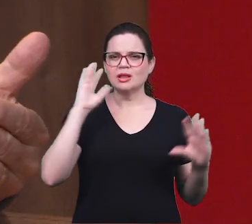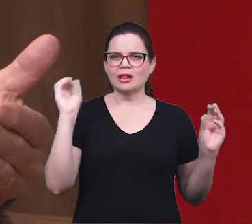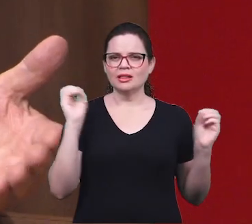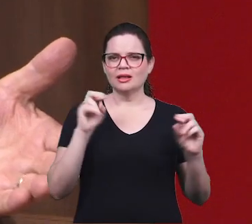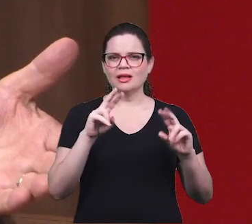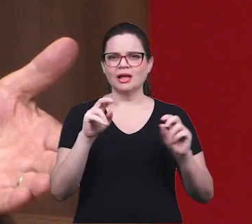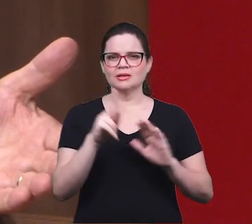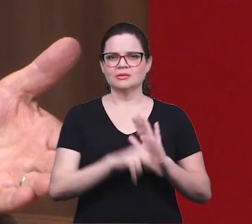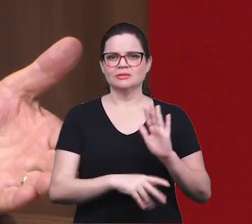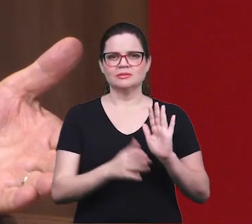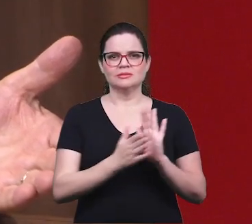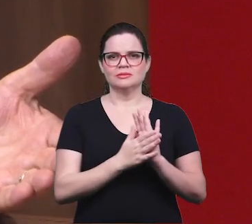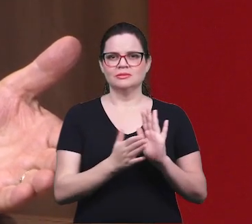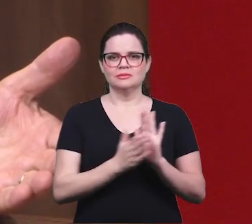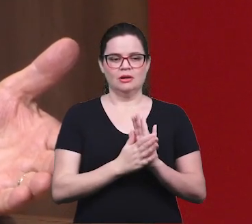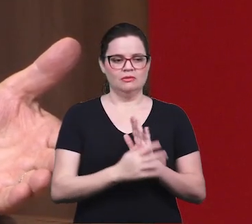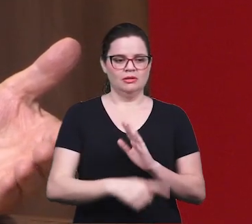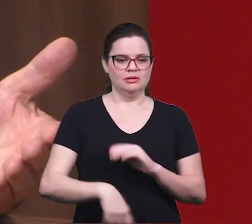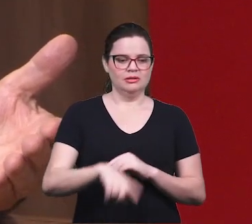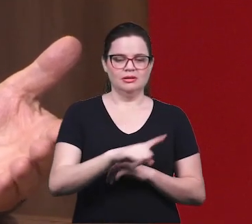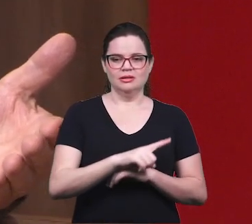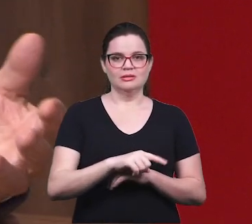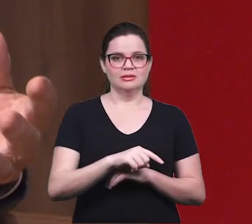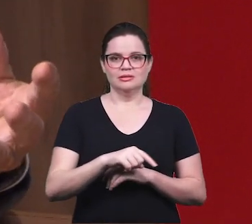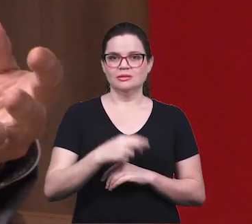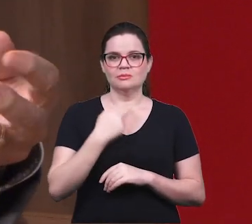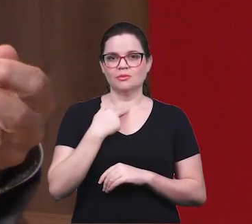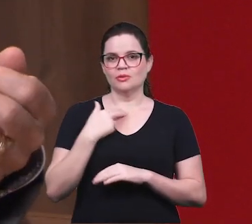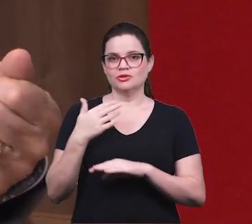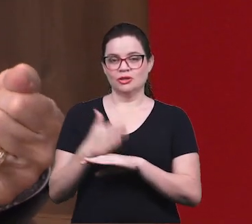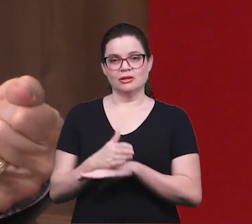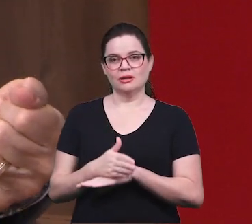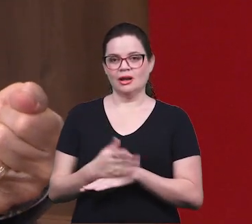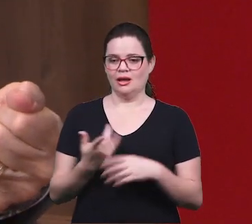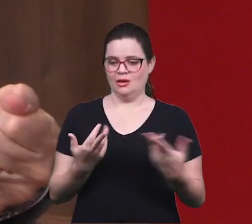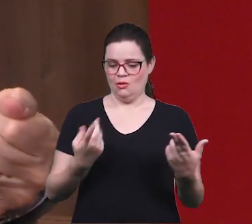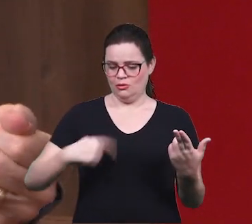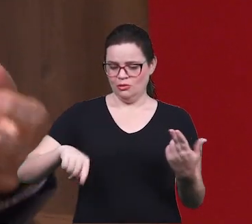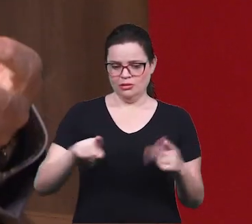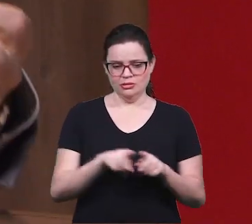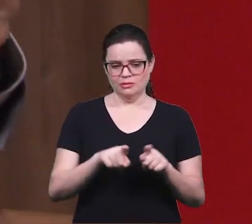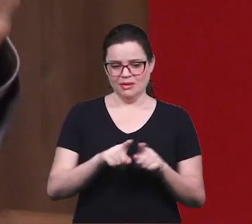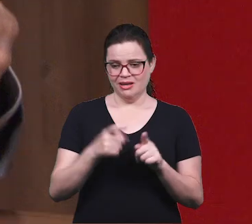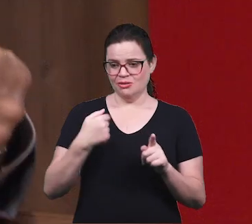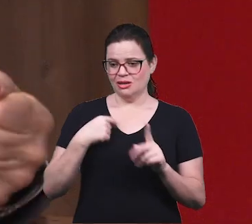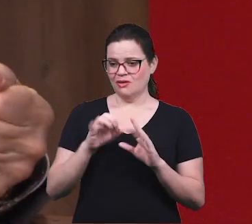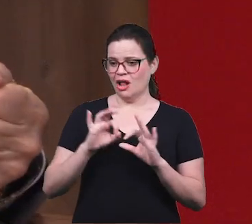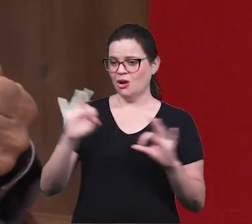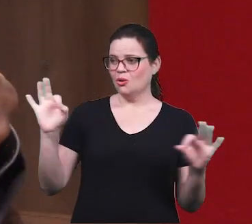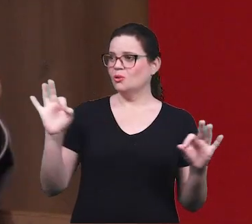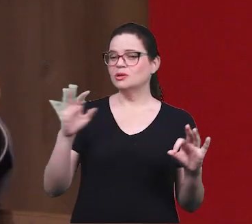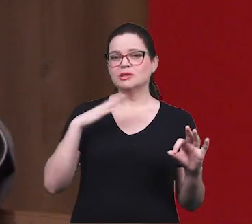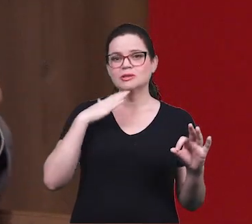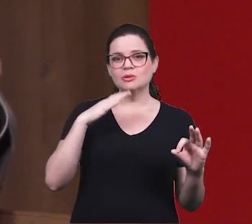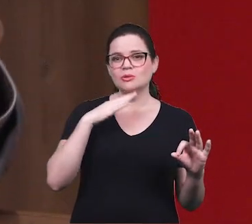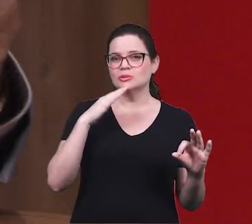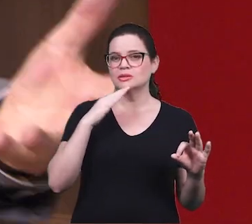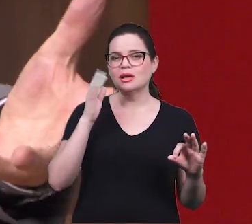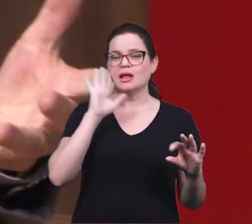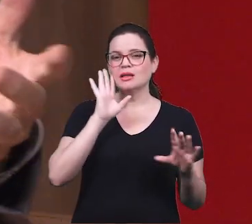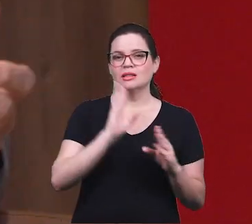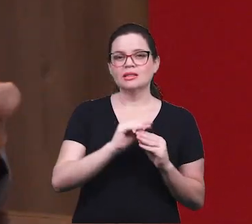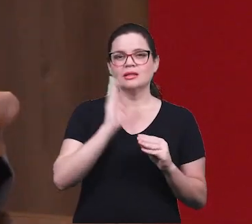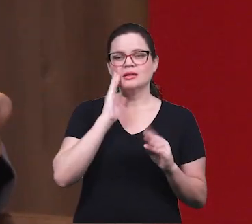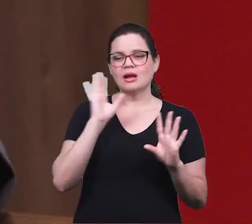nós não tínhamos nem condição de entrar. Então o Senhor, ele nos deu a mão, ele nos ajudou para que